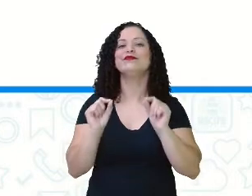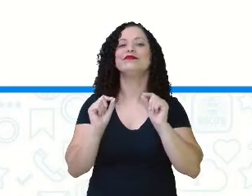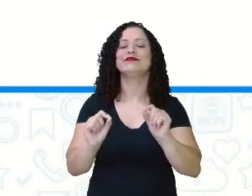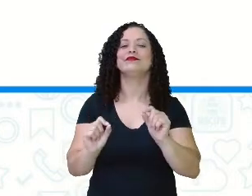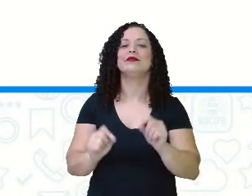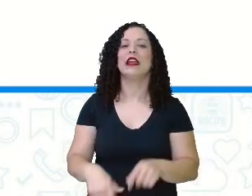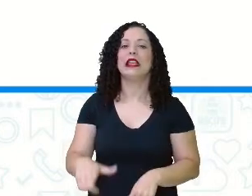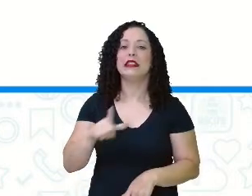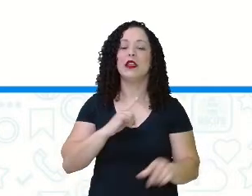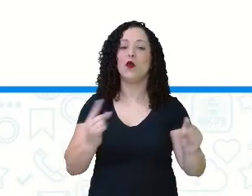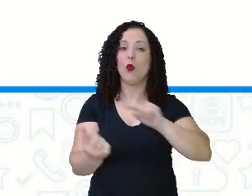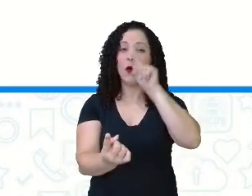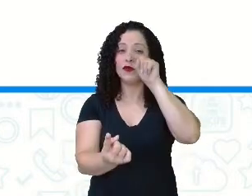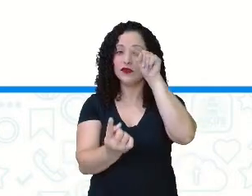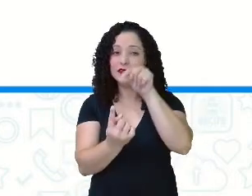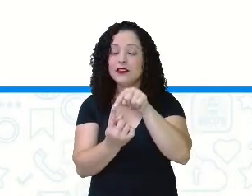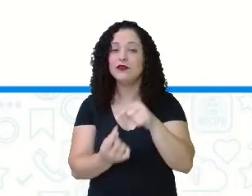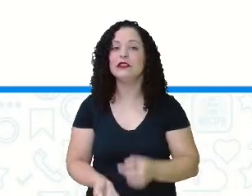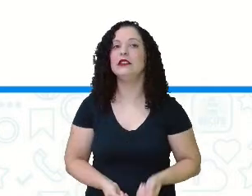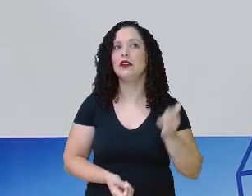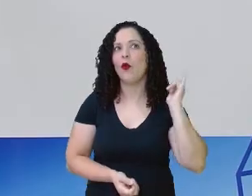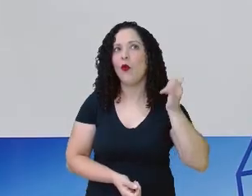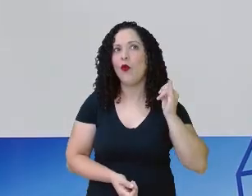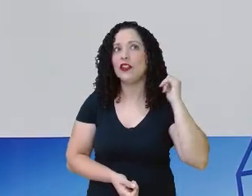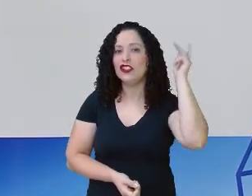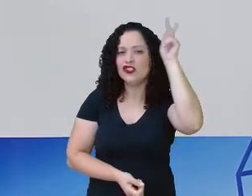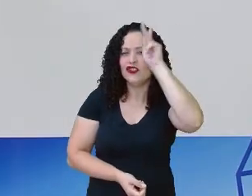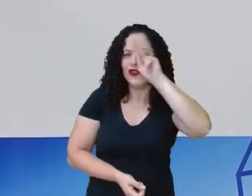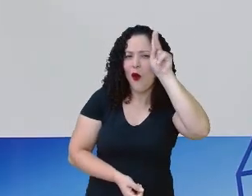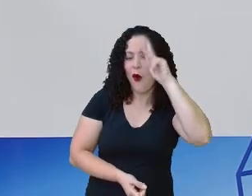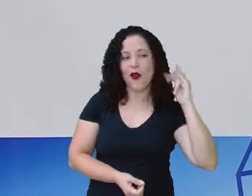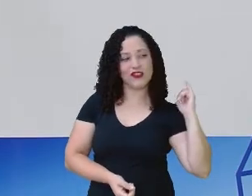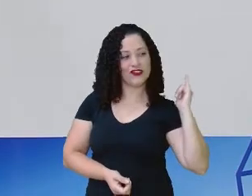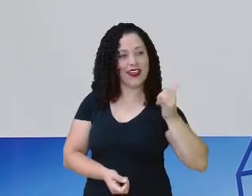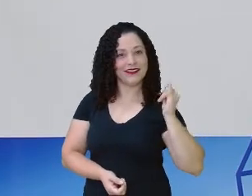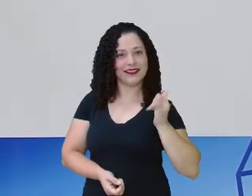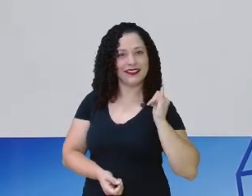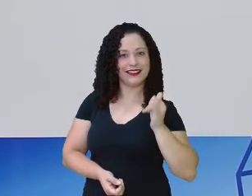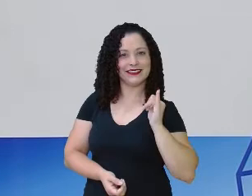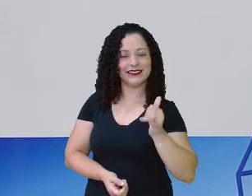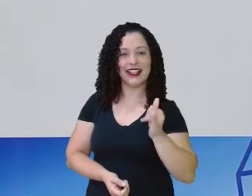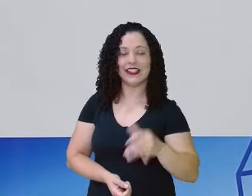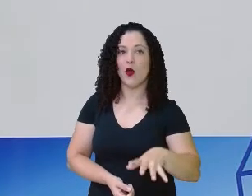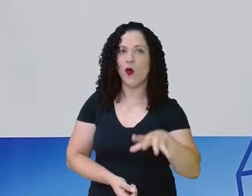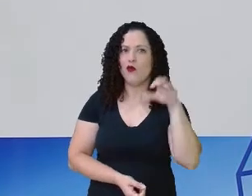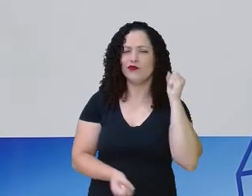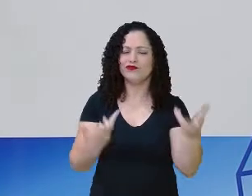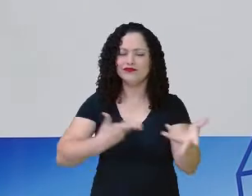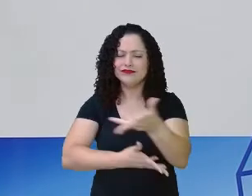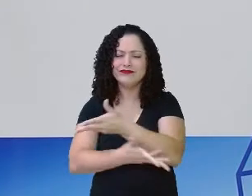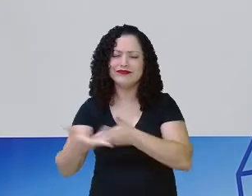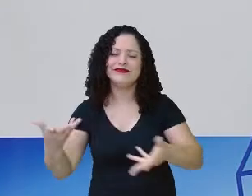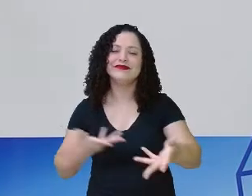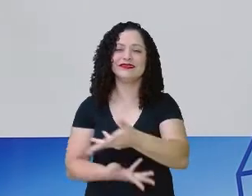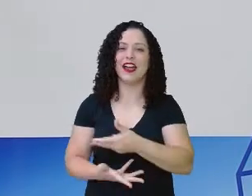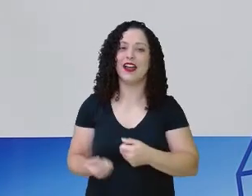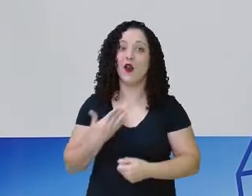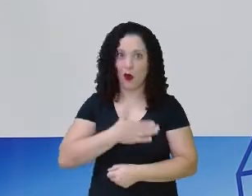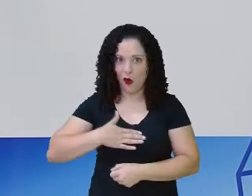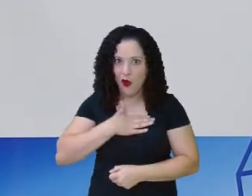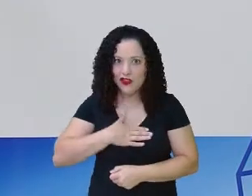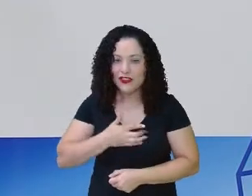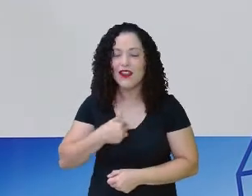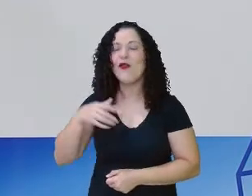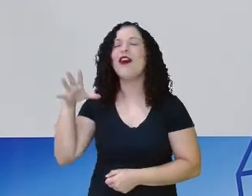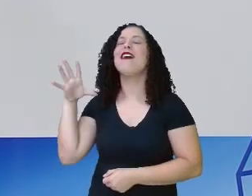necessidade humana de contar e ouvir histórias. Quem de vocês não gosta de ouvir histórias? Eu, particularmente,